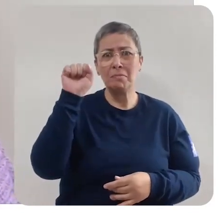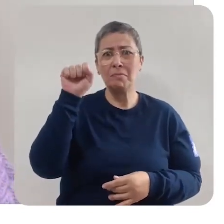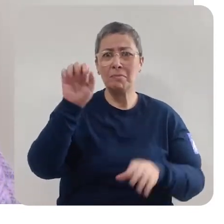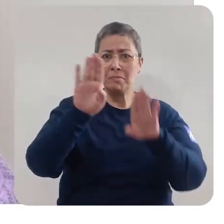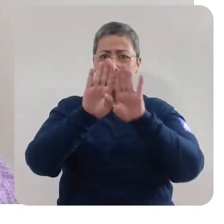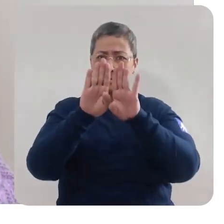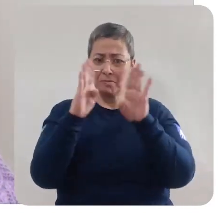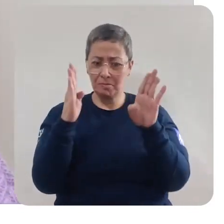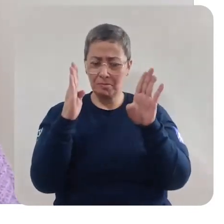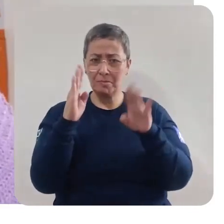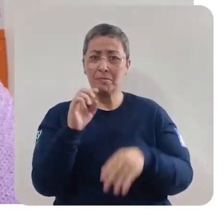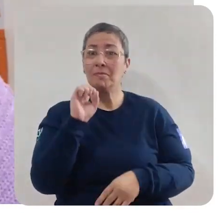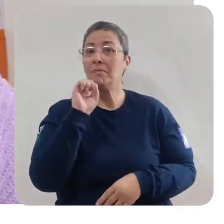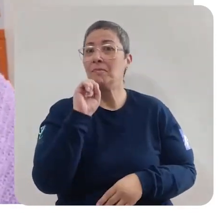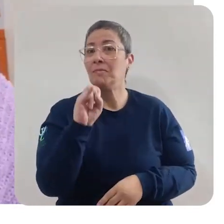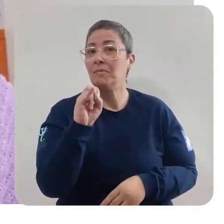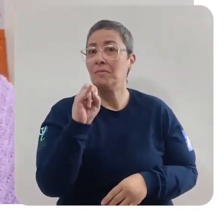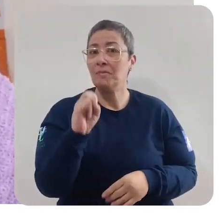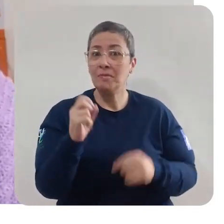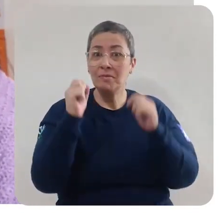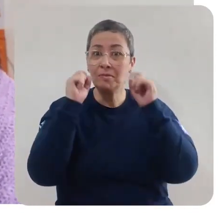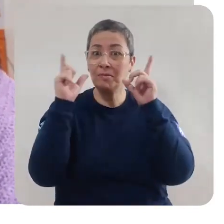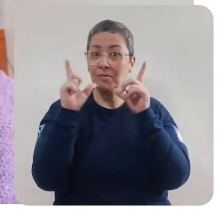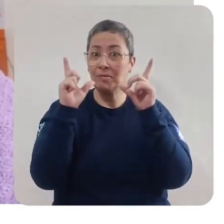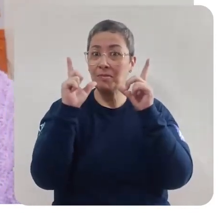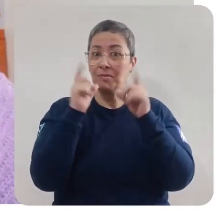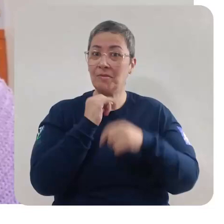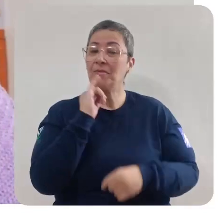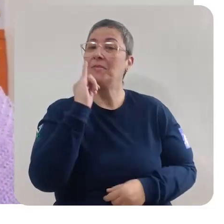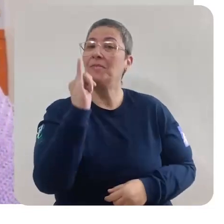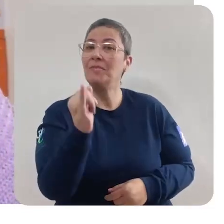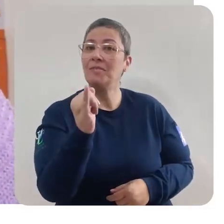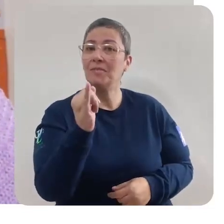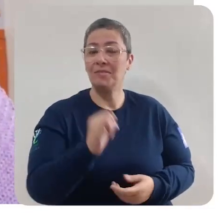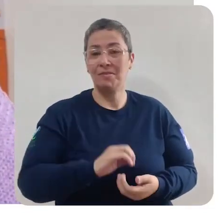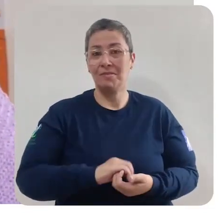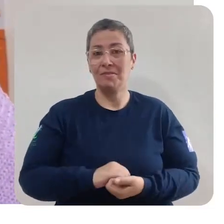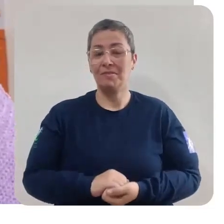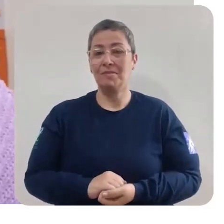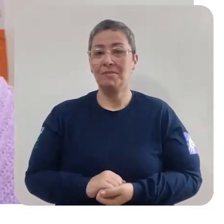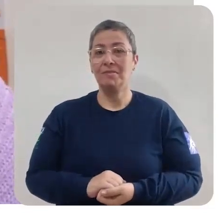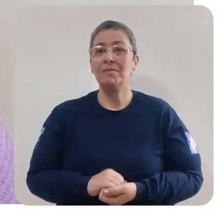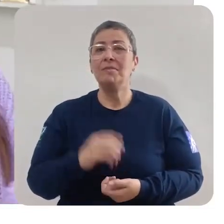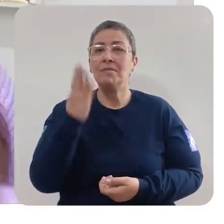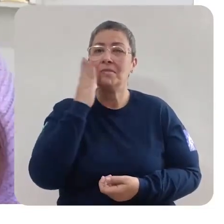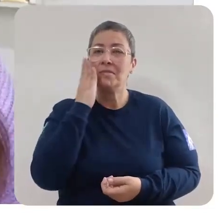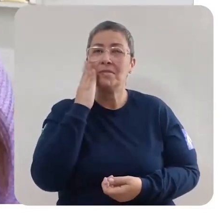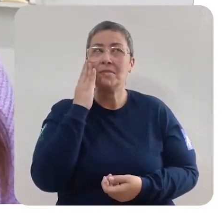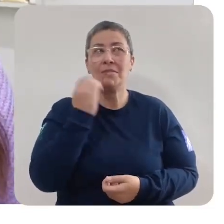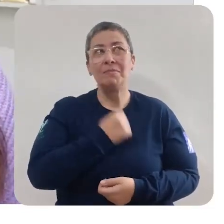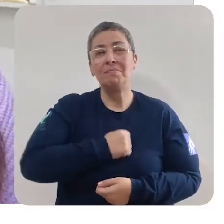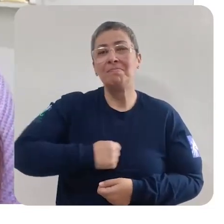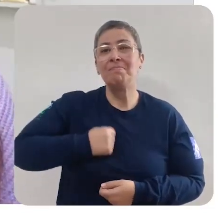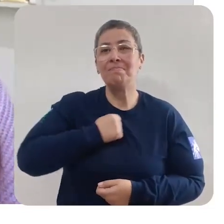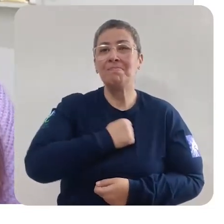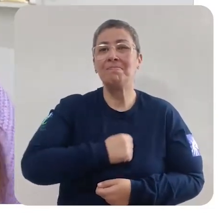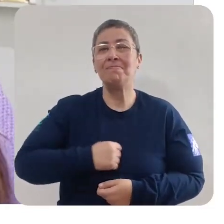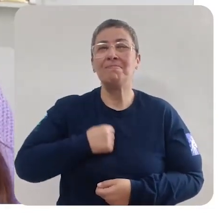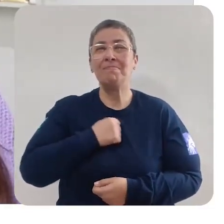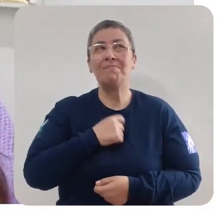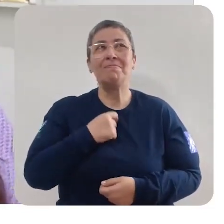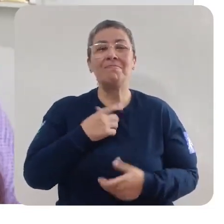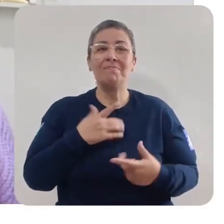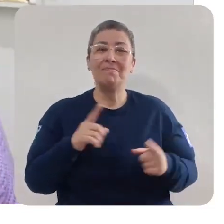bata na porta. Se estiver acordado, deixa um recado. Sabe que eu tô com saudade